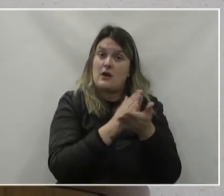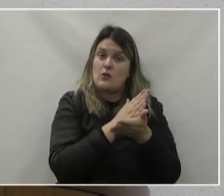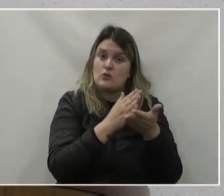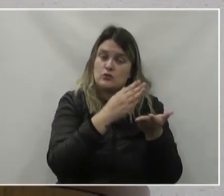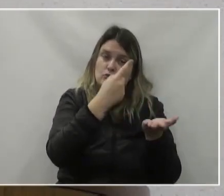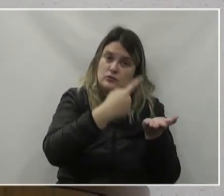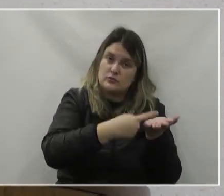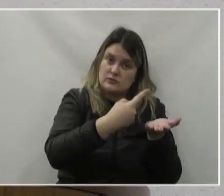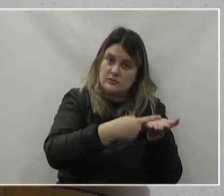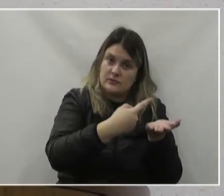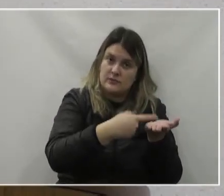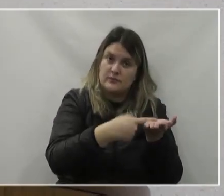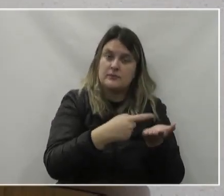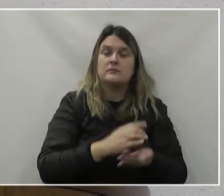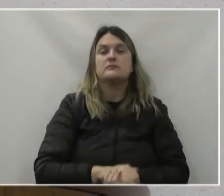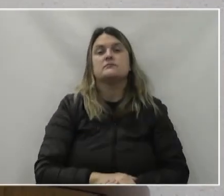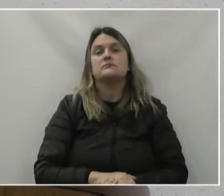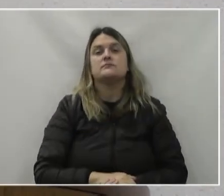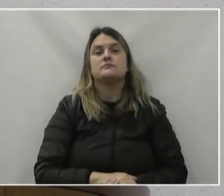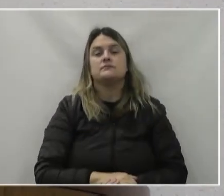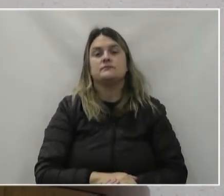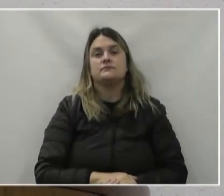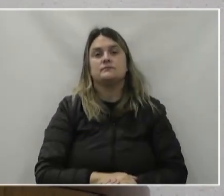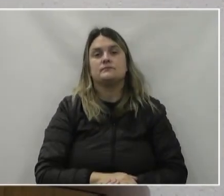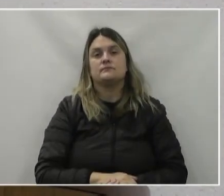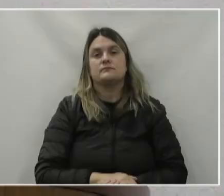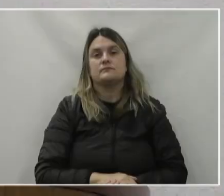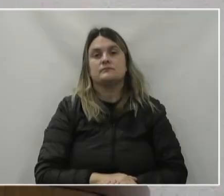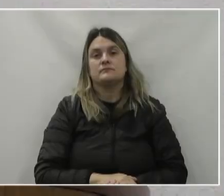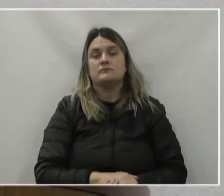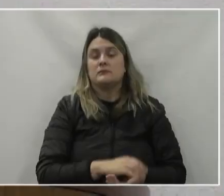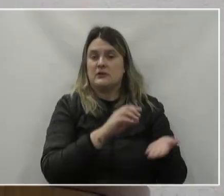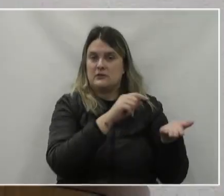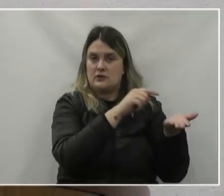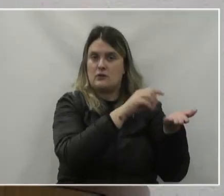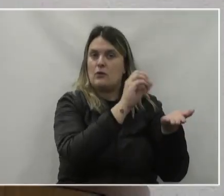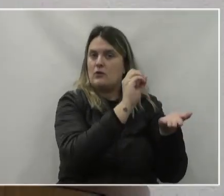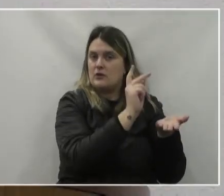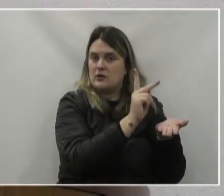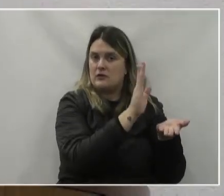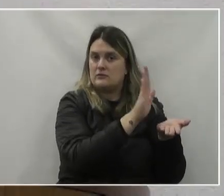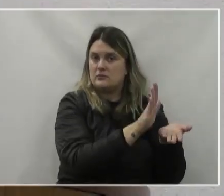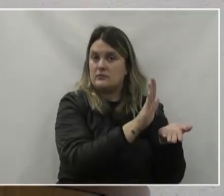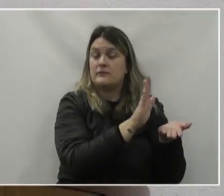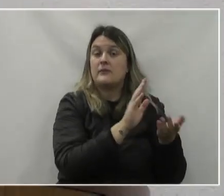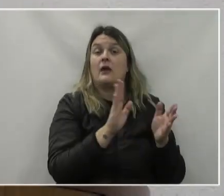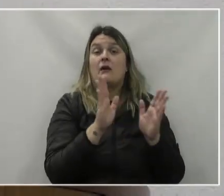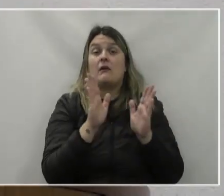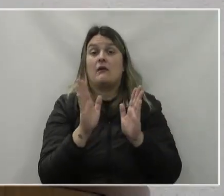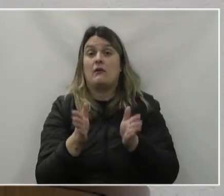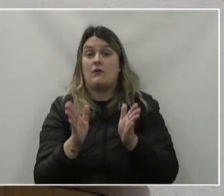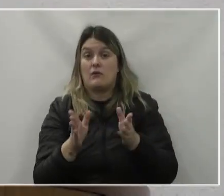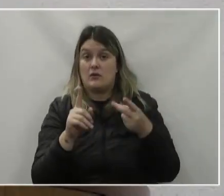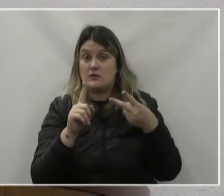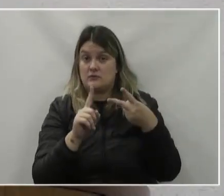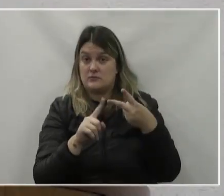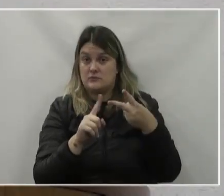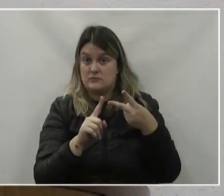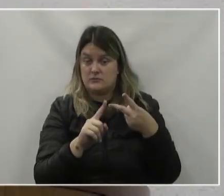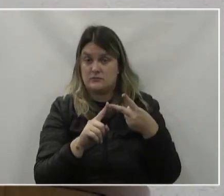foram acordados. O índice, então, ok, está legal, está tudo certo. Bom, agora tem o